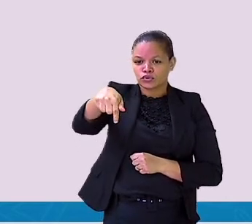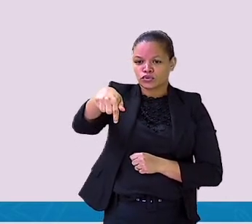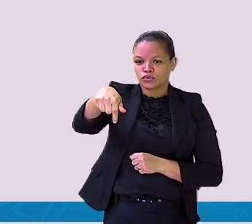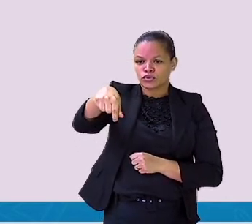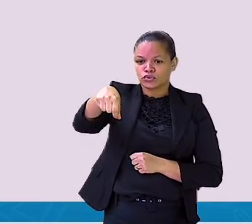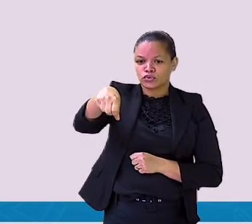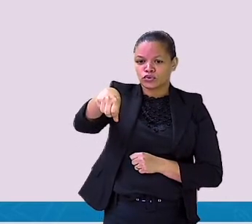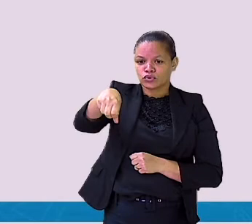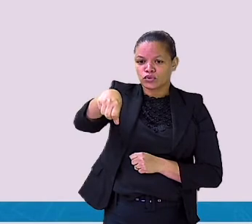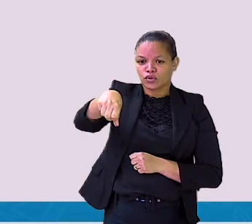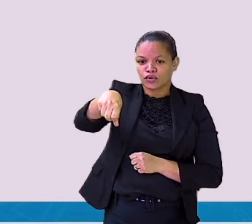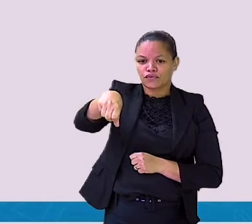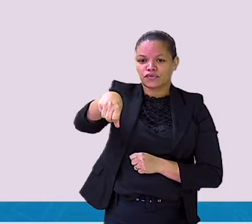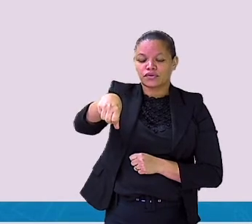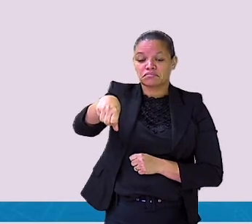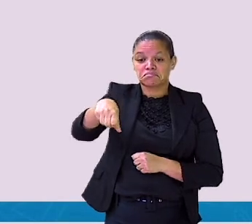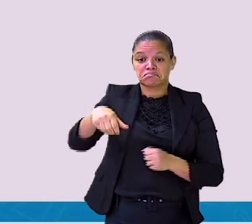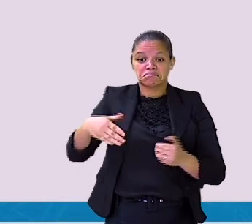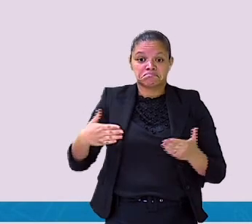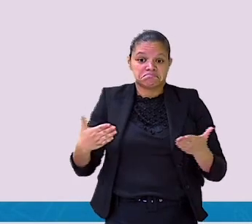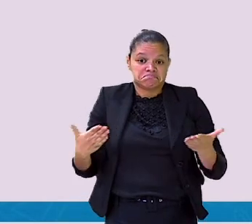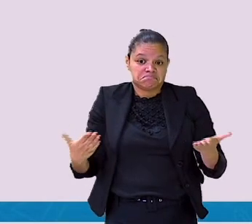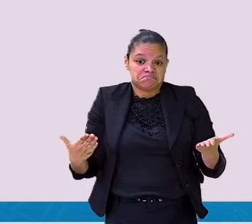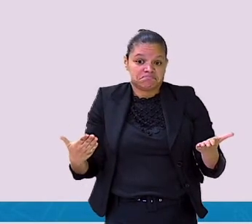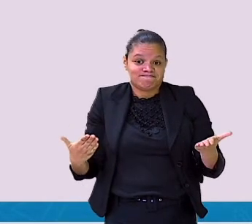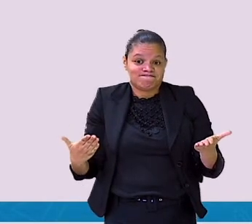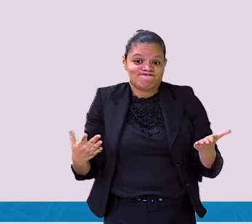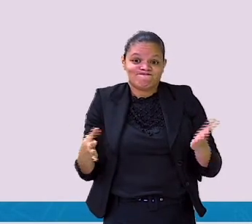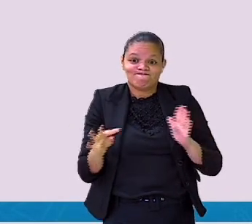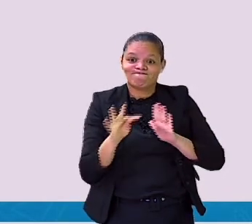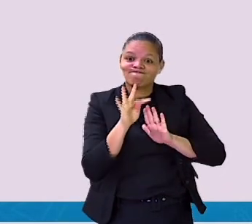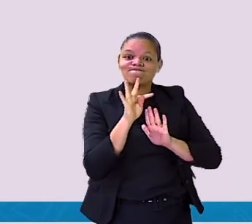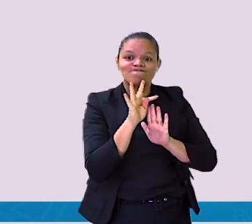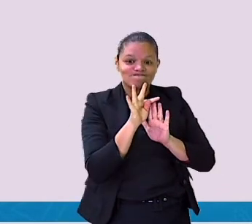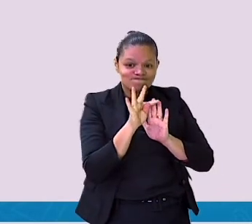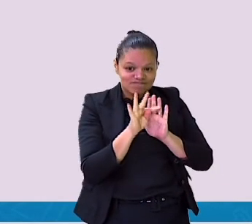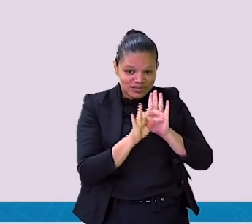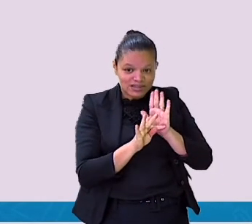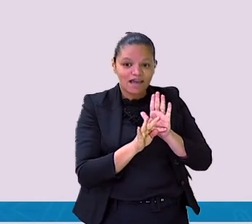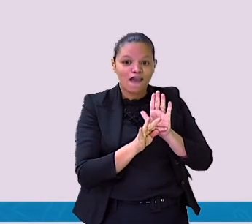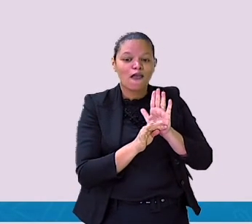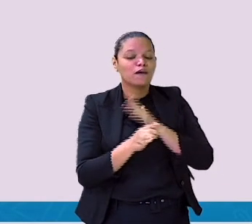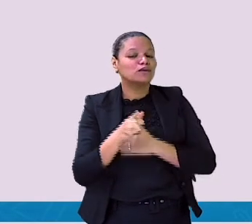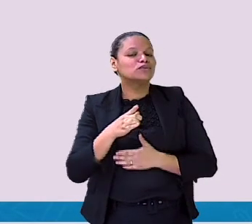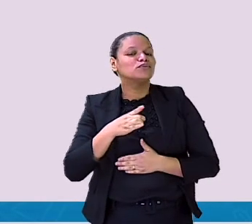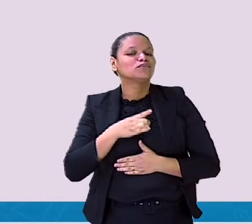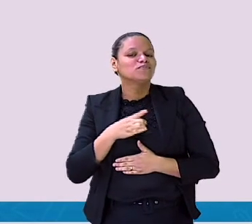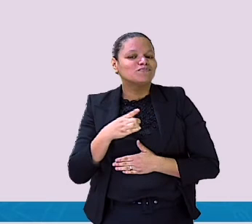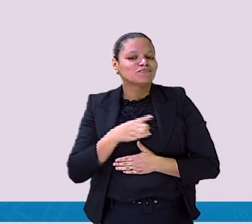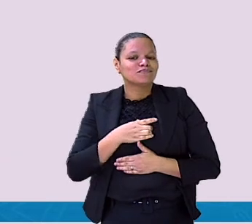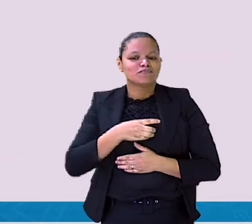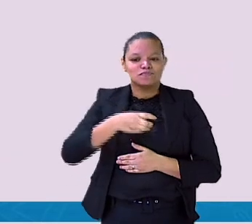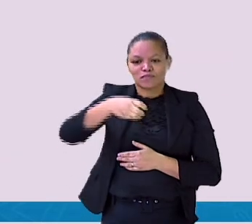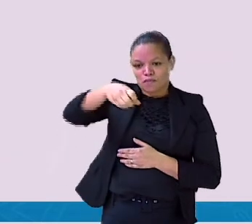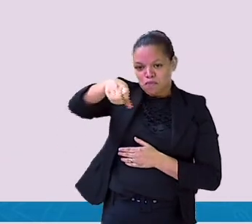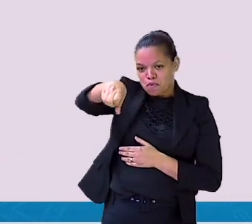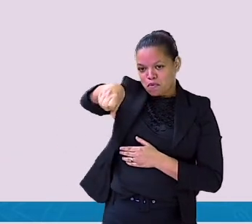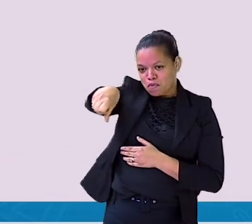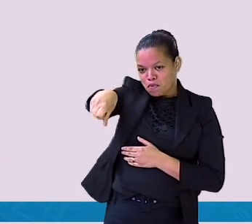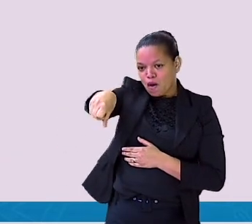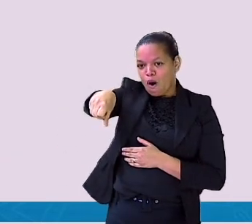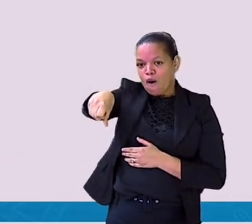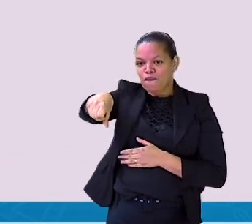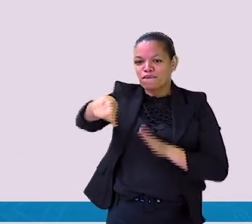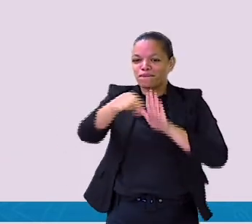9. Ah, professora, então o nosso texto teve 9 parágrafos. Então